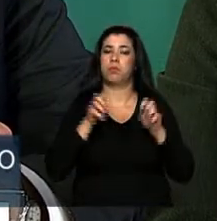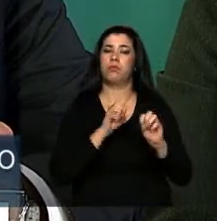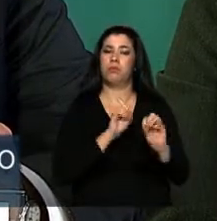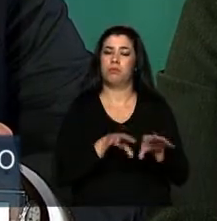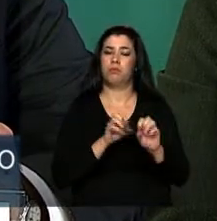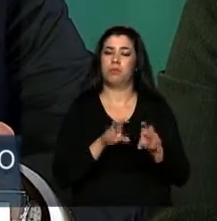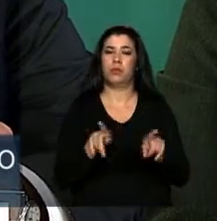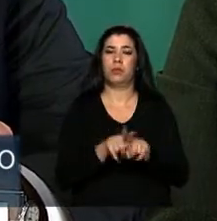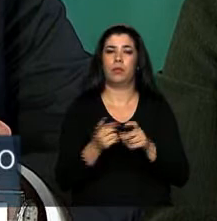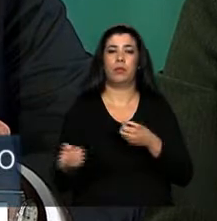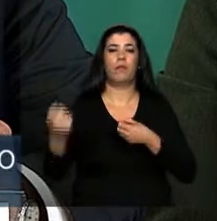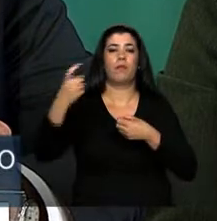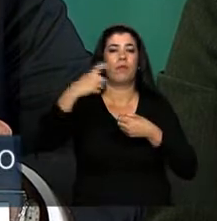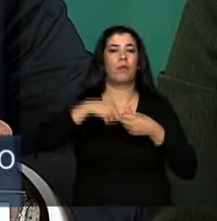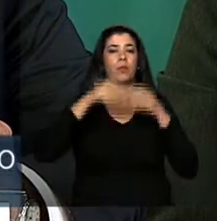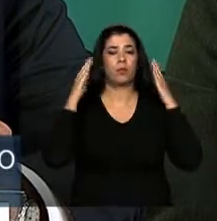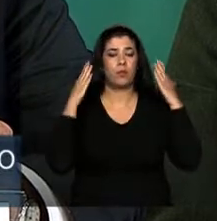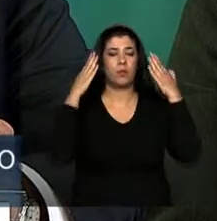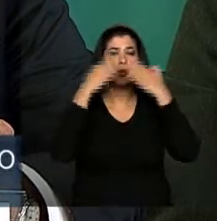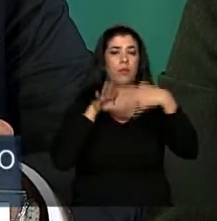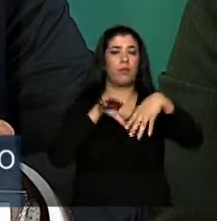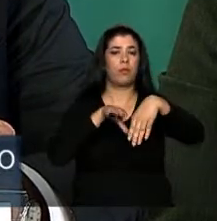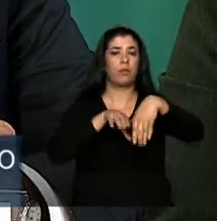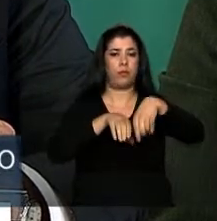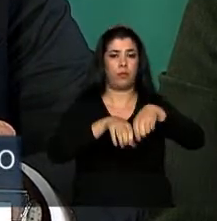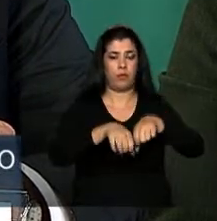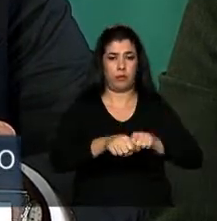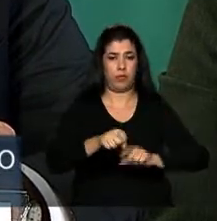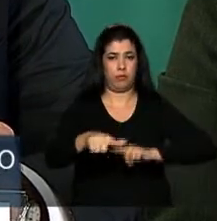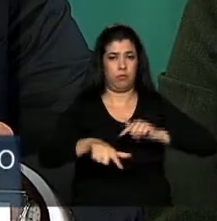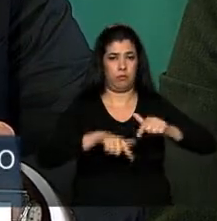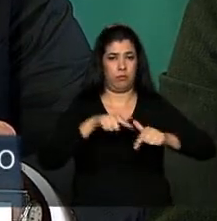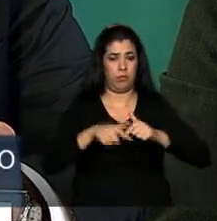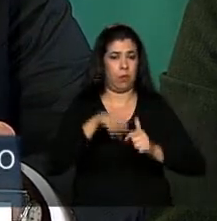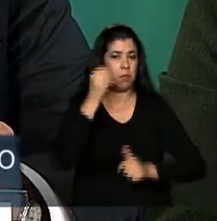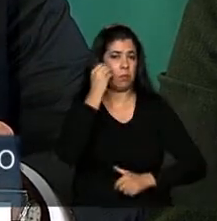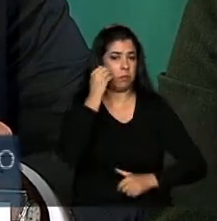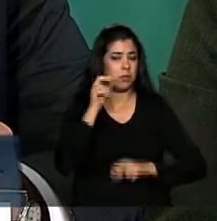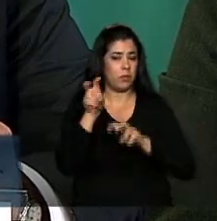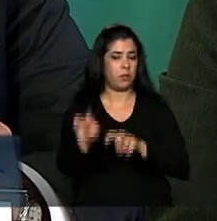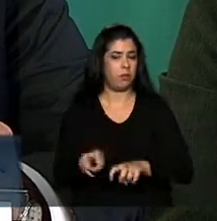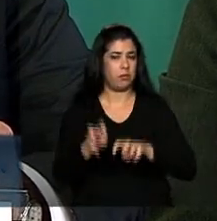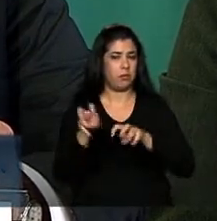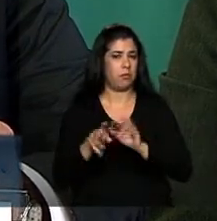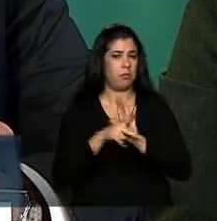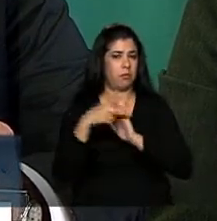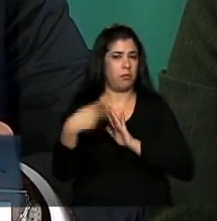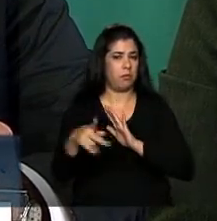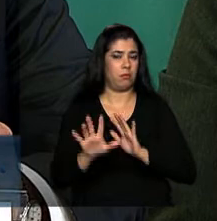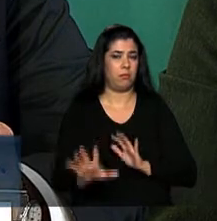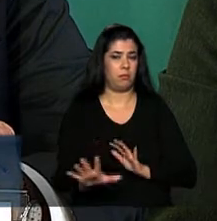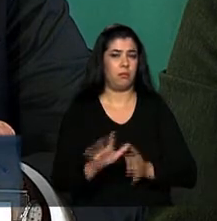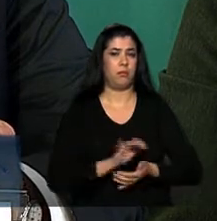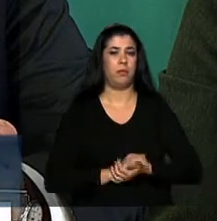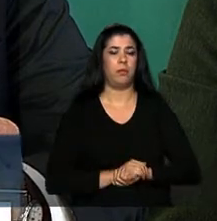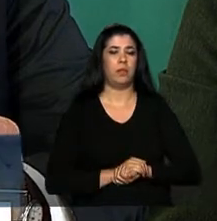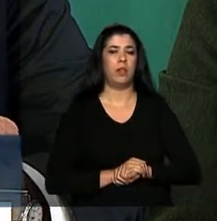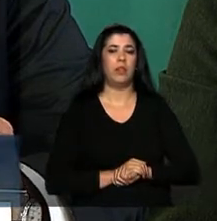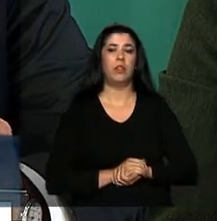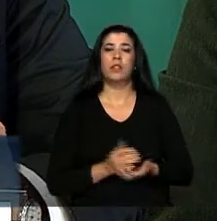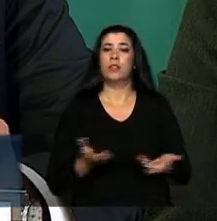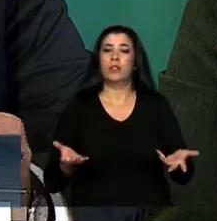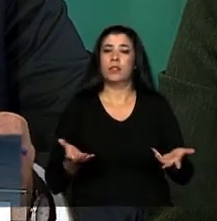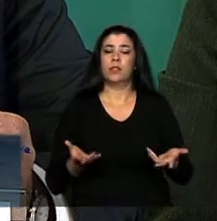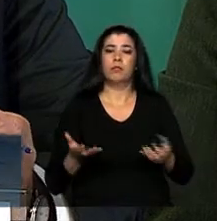educação rural, né, formação dos agricultores, das agricultoras. Então,